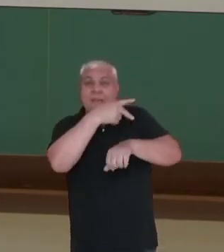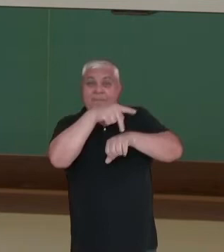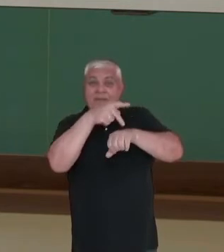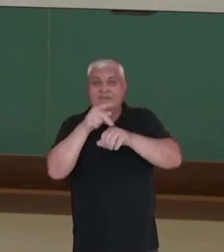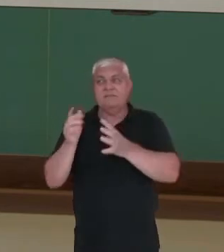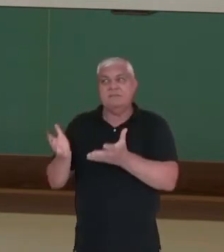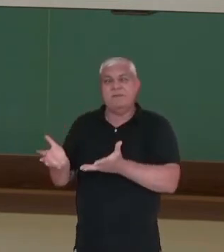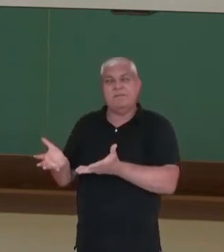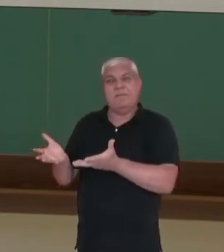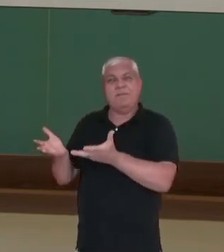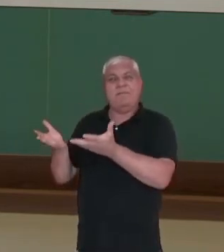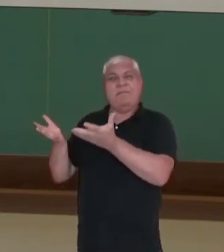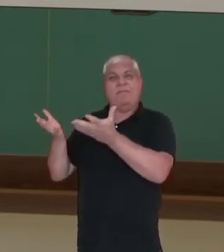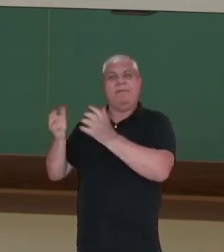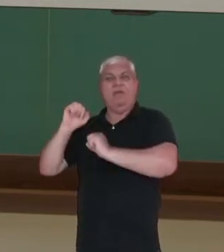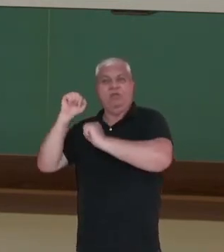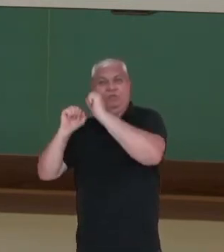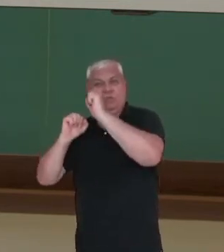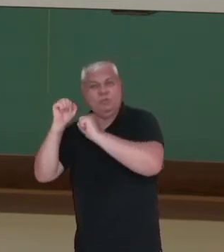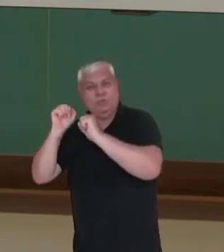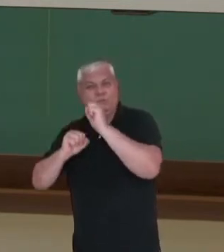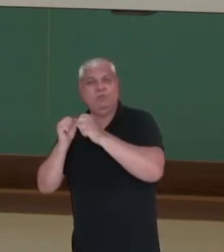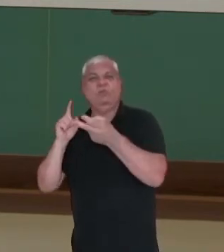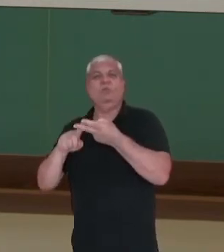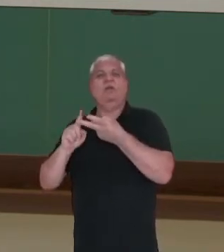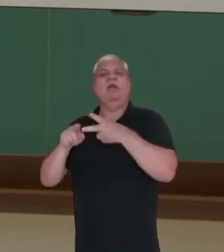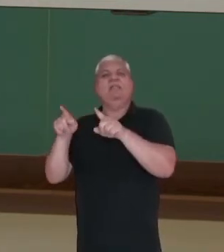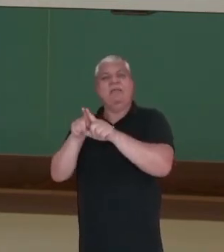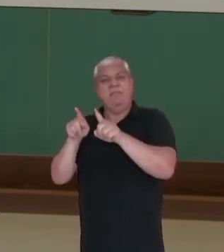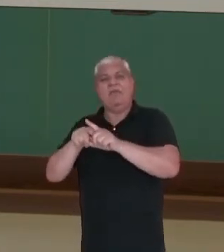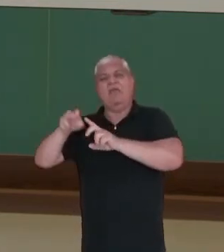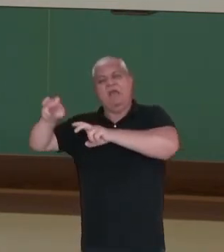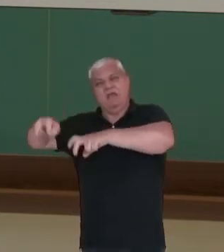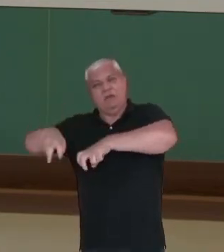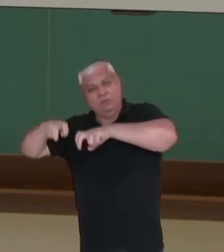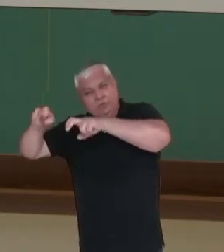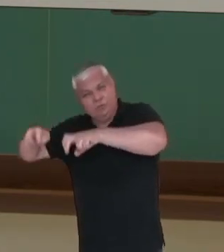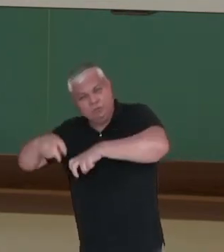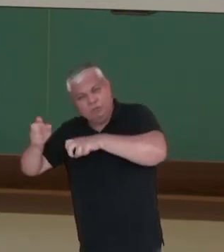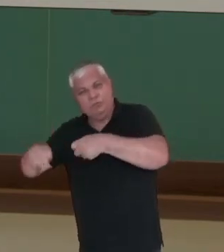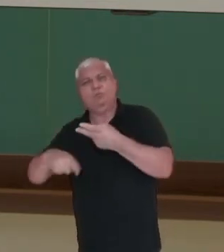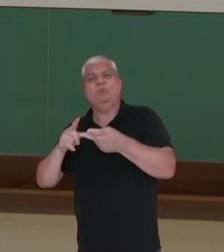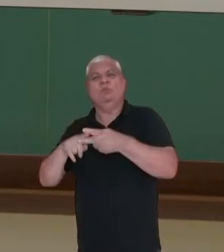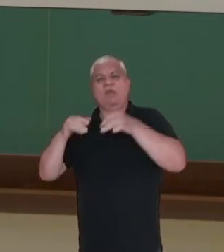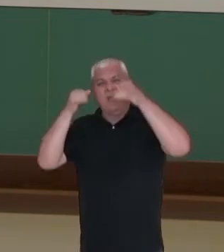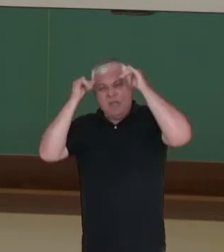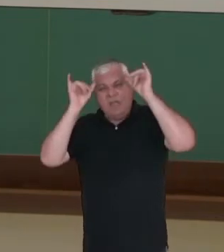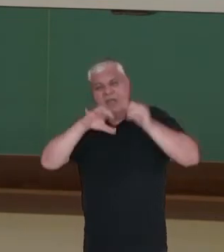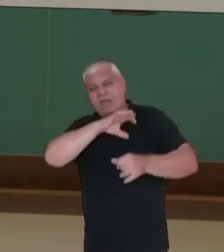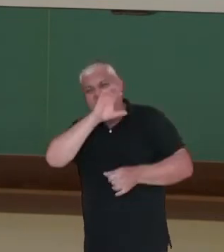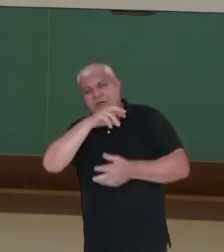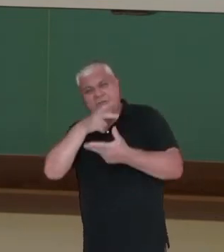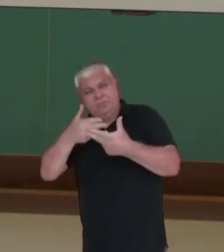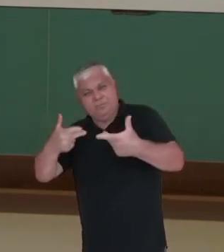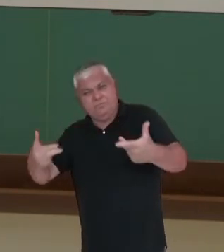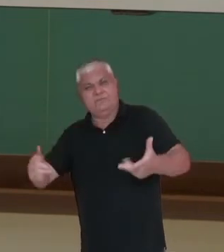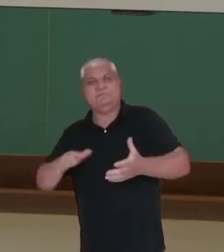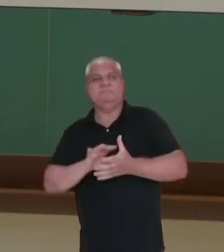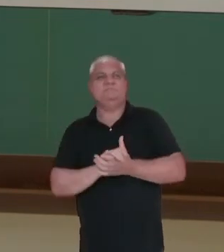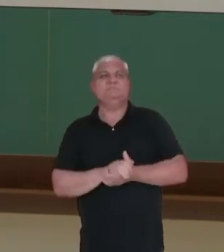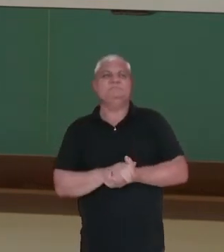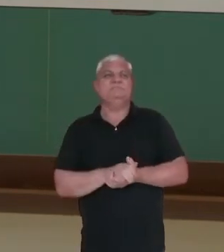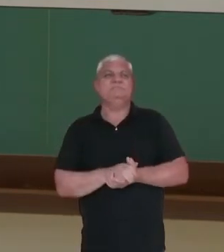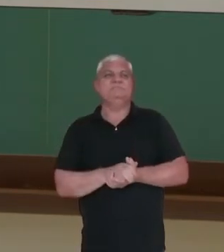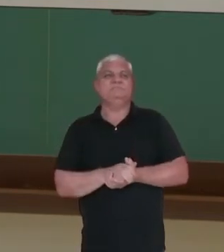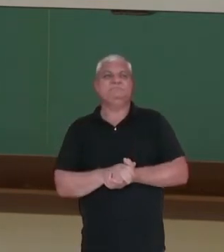forma industrial e de forma também agrícola, né, e pecuária também. Muito bem.